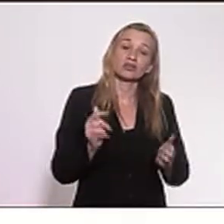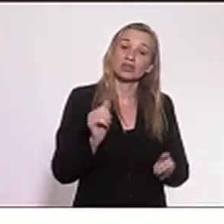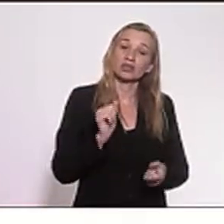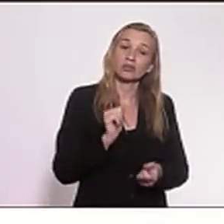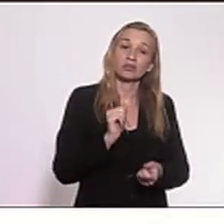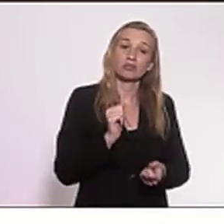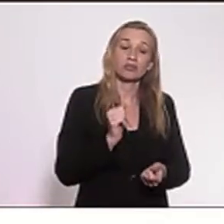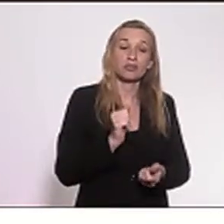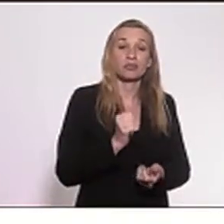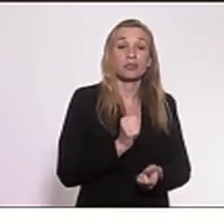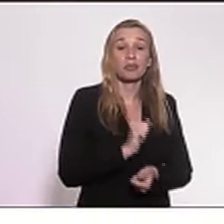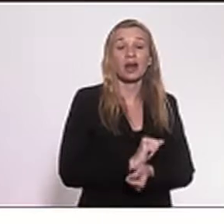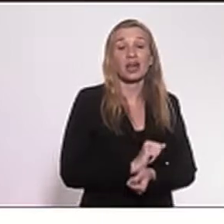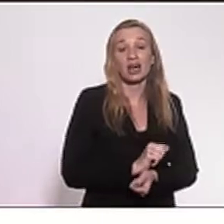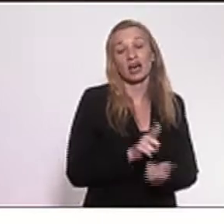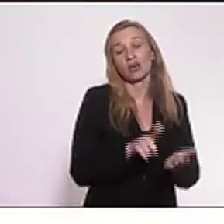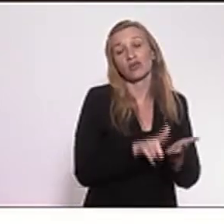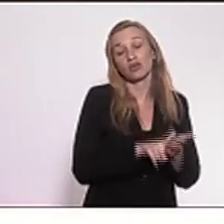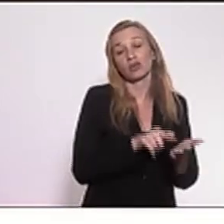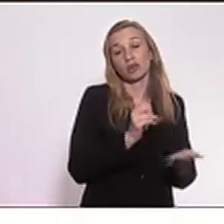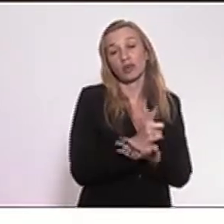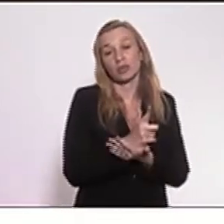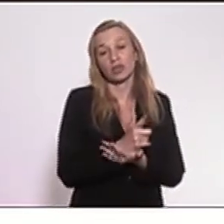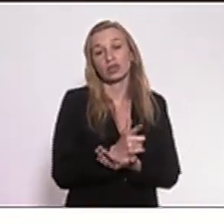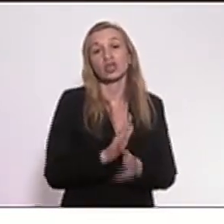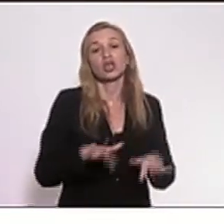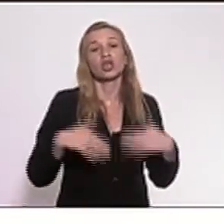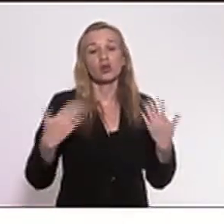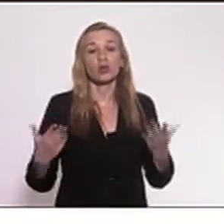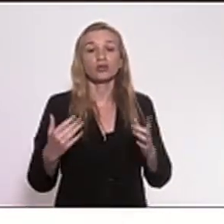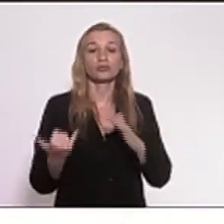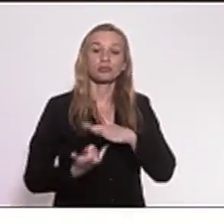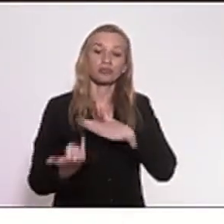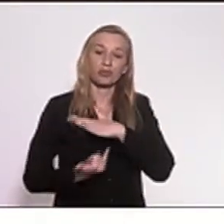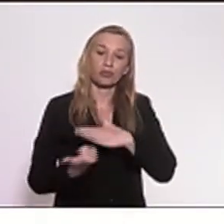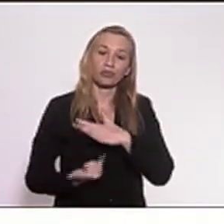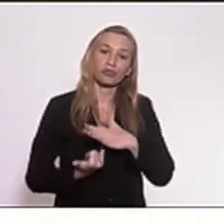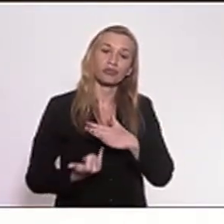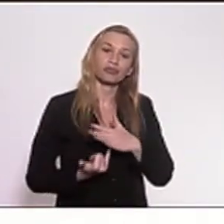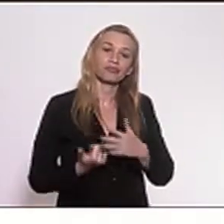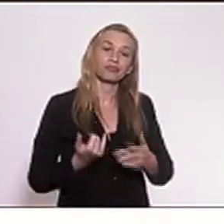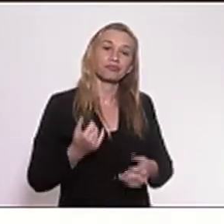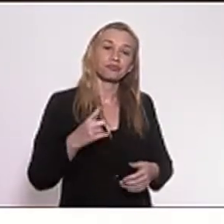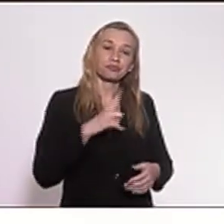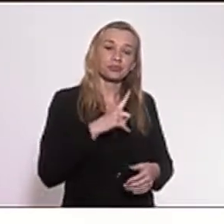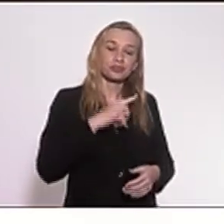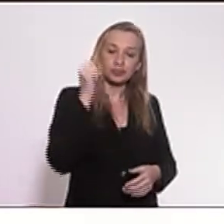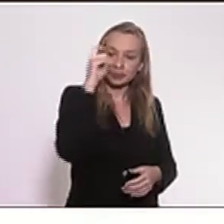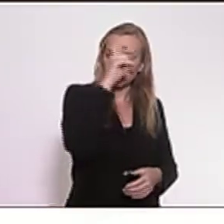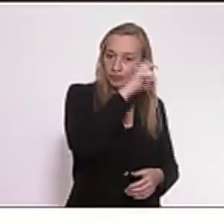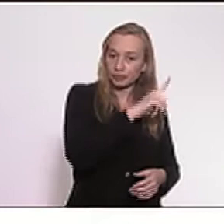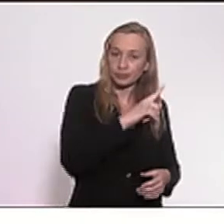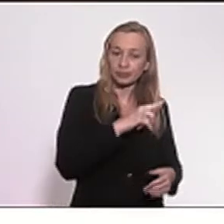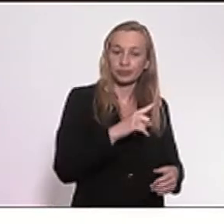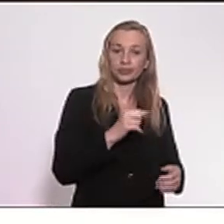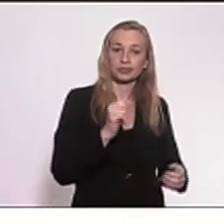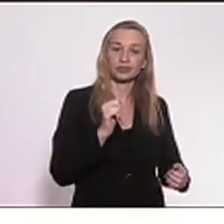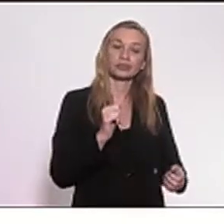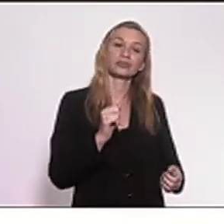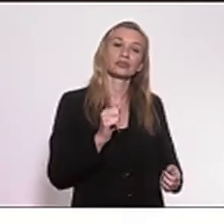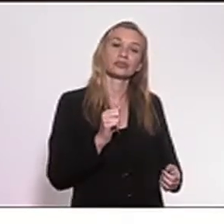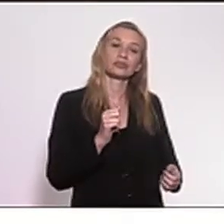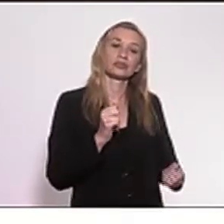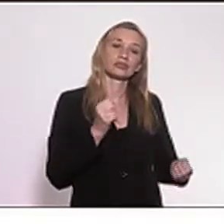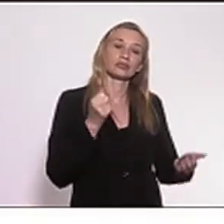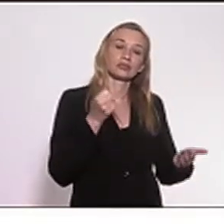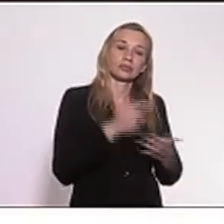pagamentos. E quando o Instituto Previdenciário tem uma dificuldade de fechar as suas folhas de pagamento, é obrigação